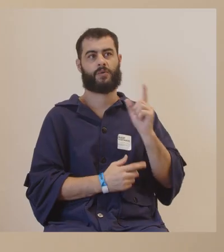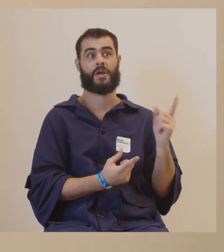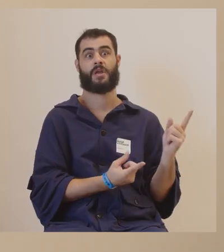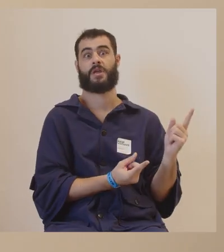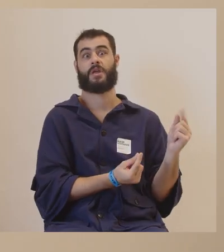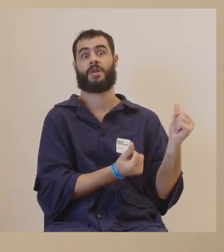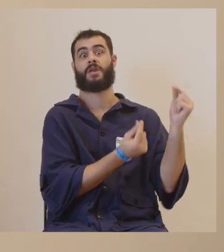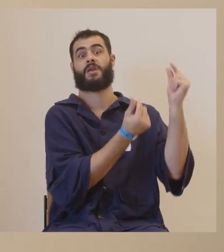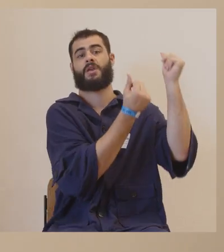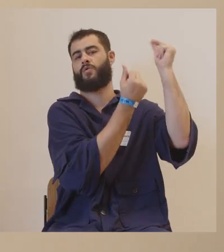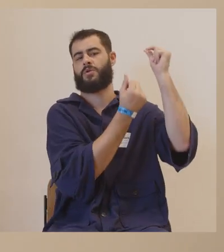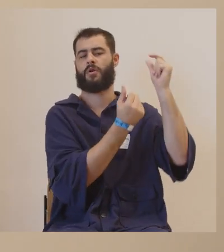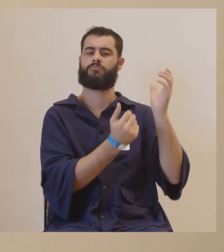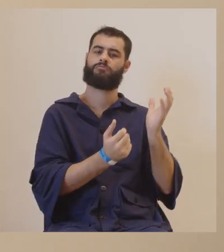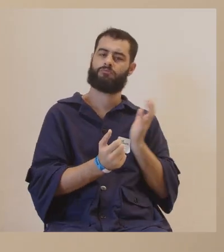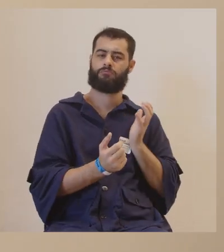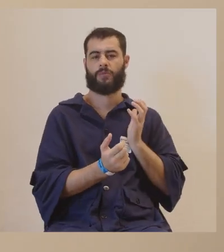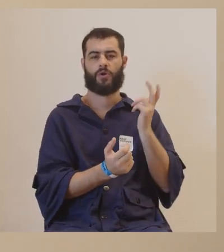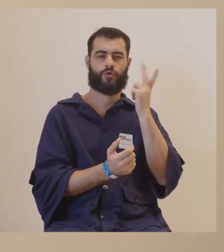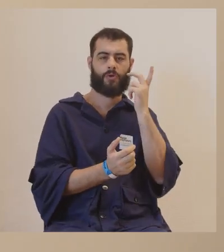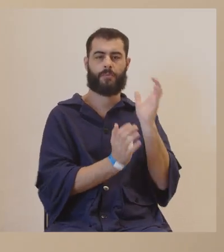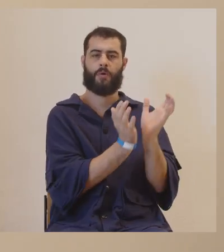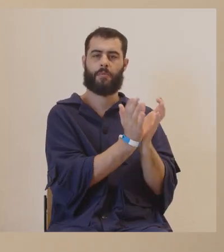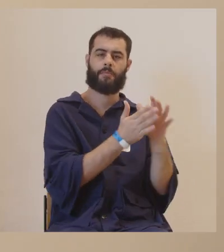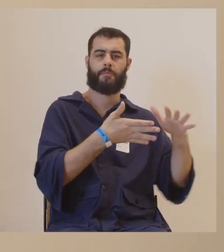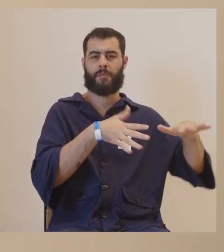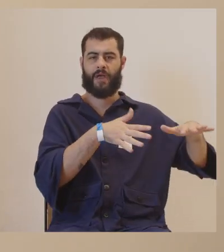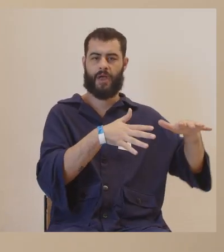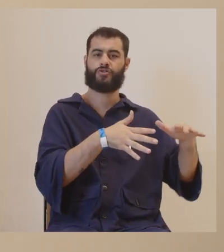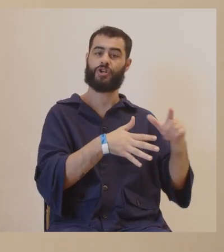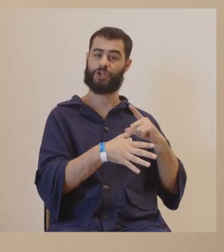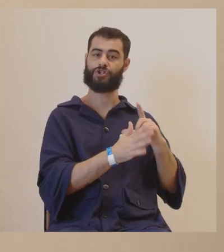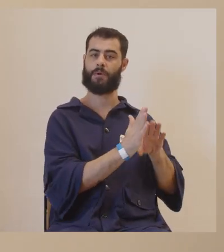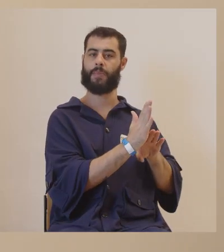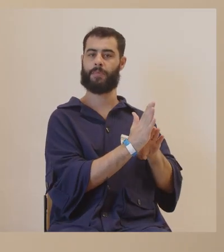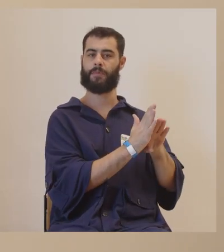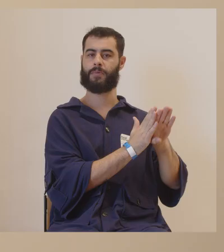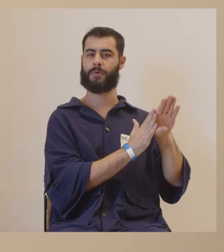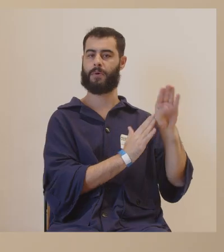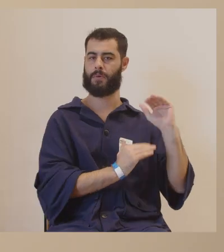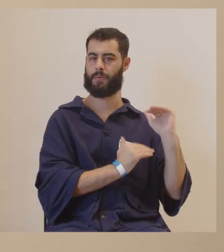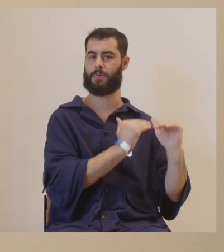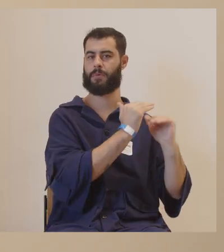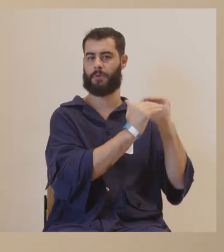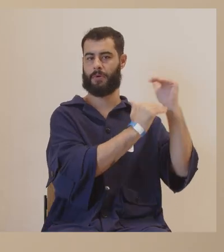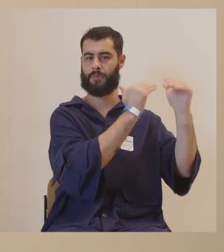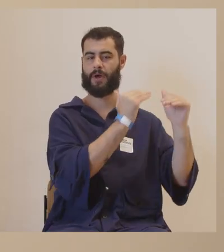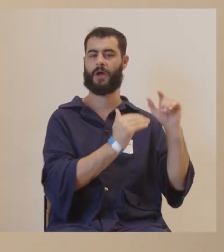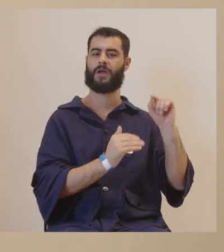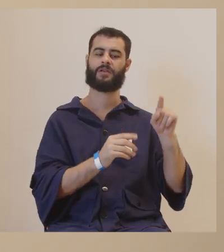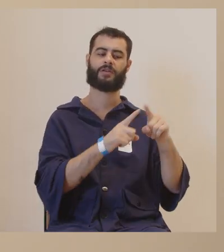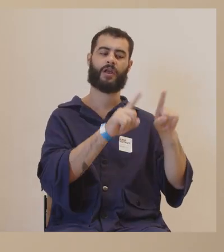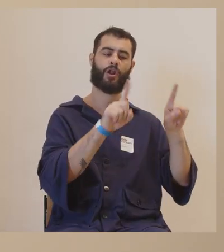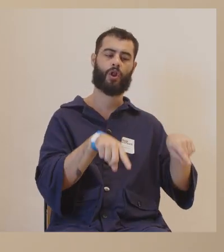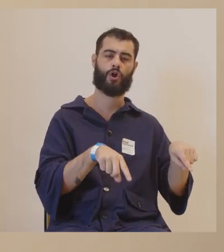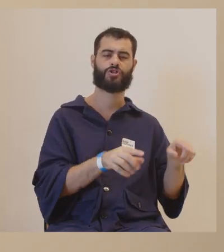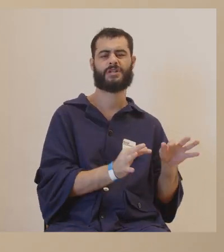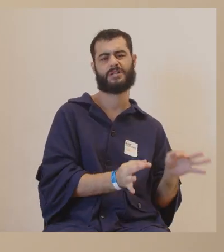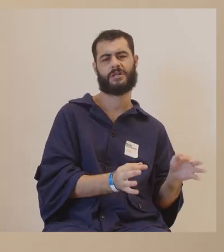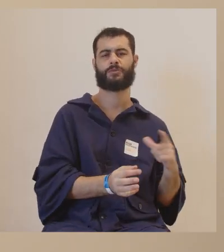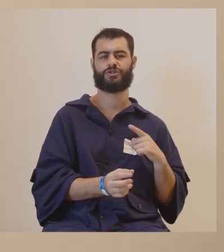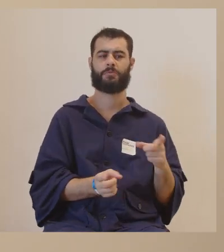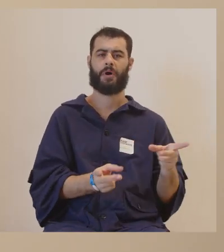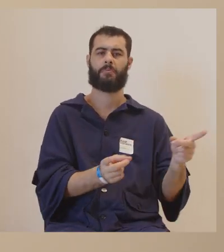né, nós estamos falando de uma classe burguesa, média, ascendente, né, de pequenos comerciantes, intelectuais,